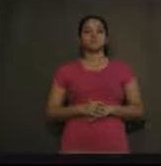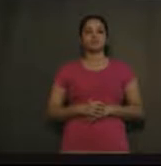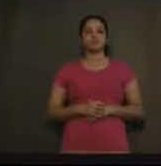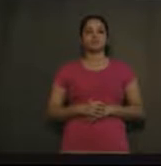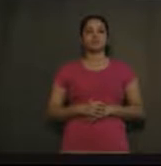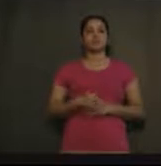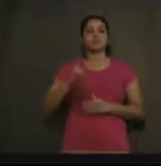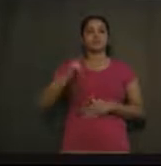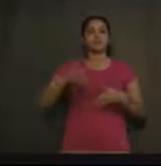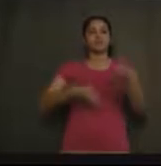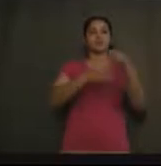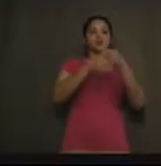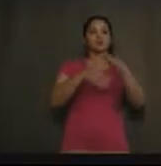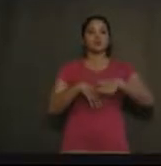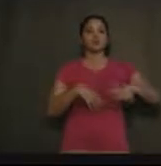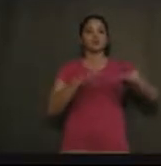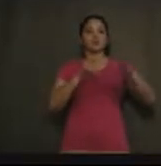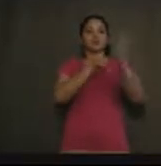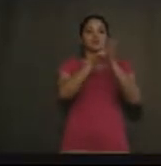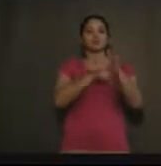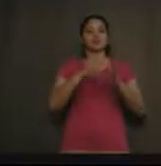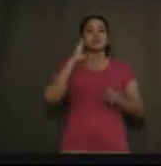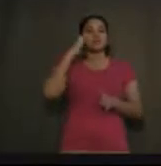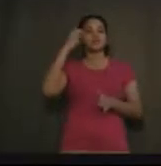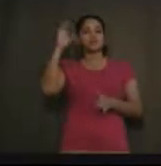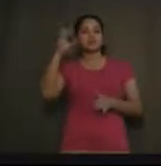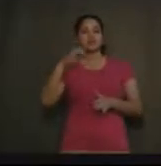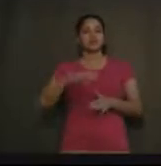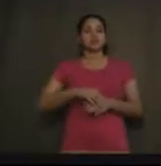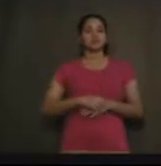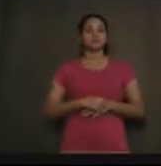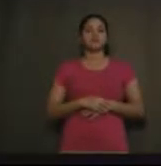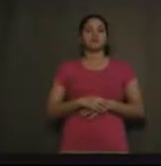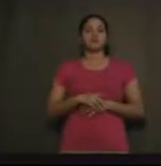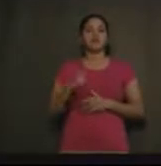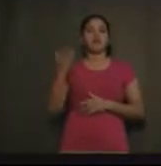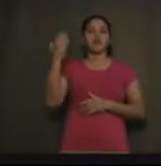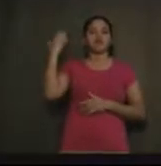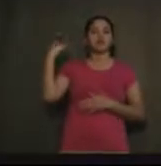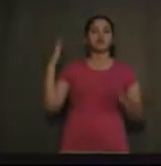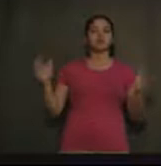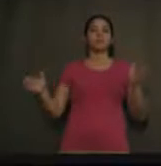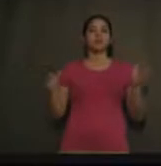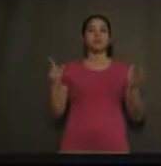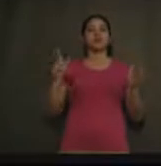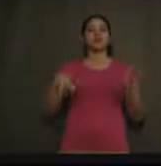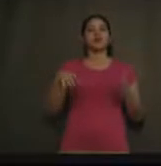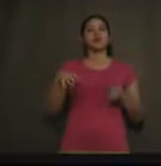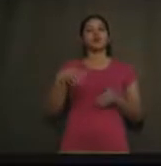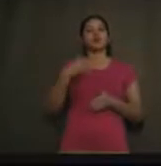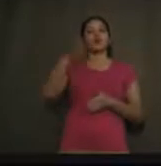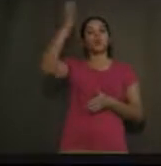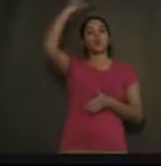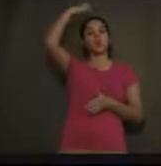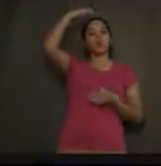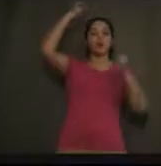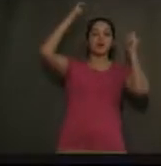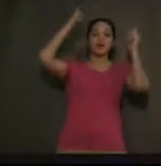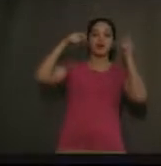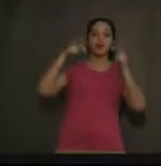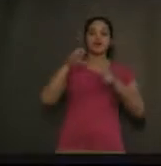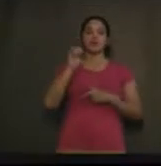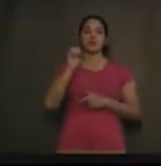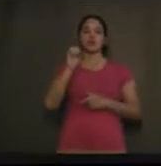científico, no espaço científico, que é o rei Oscar II, rei da Suécia e da Noruega. Então, vou começar a